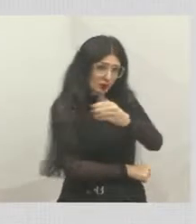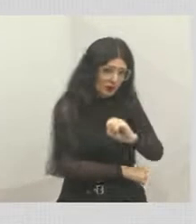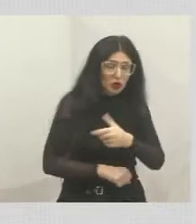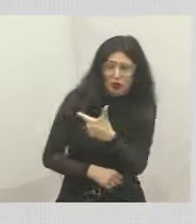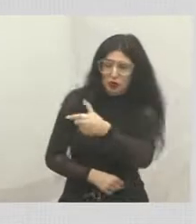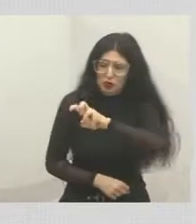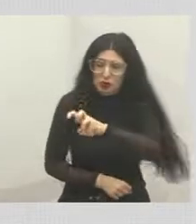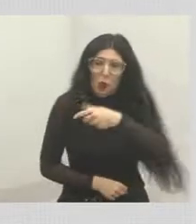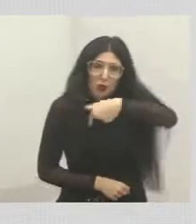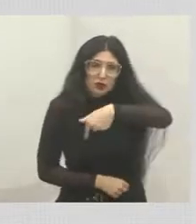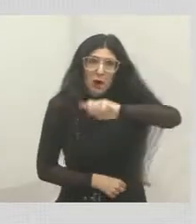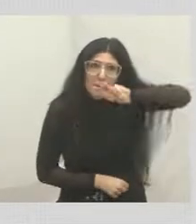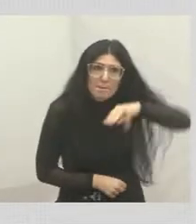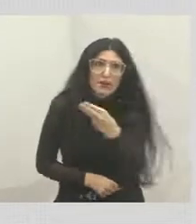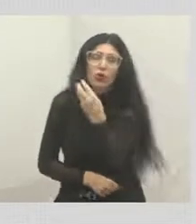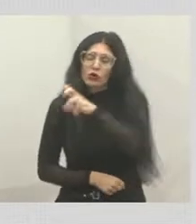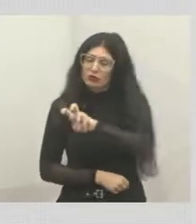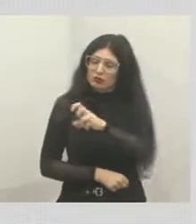de